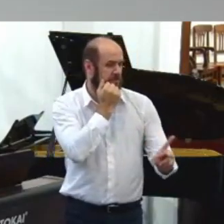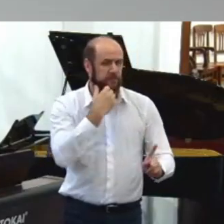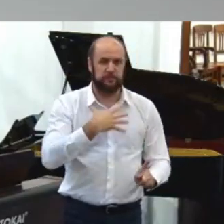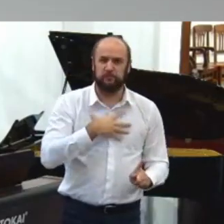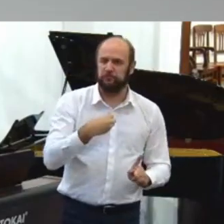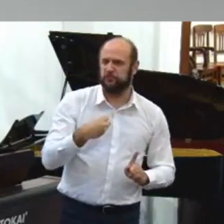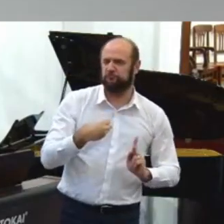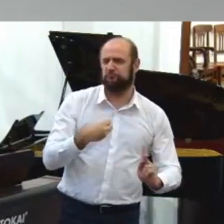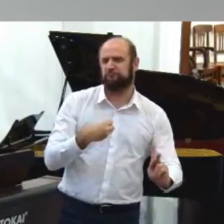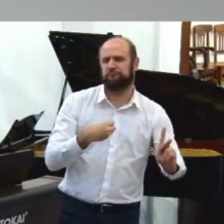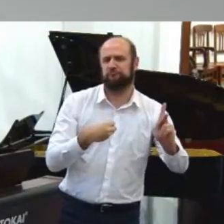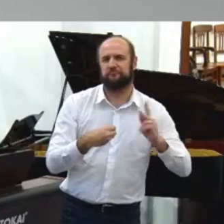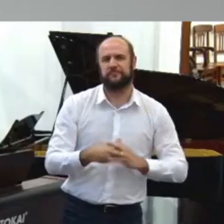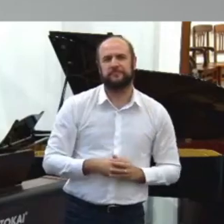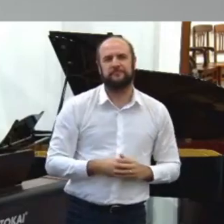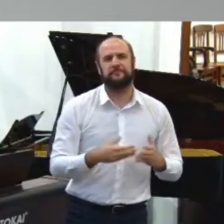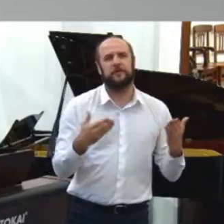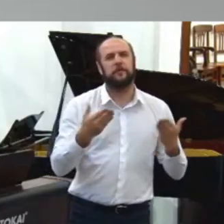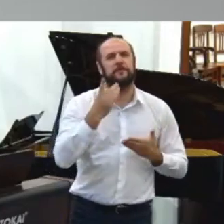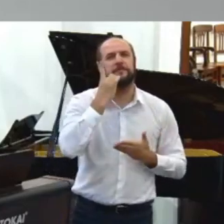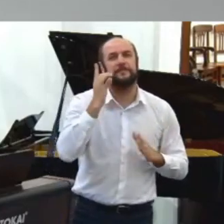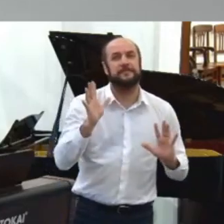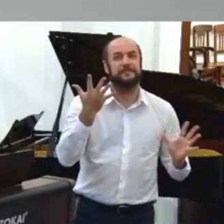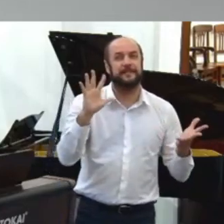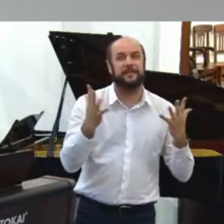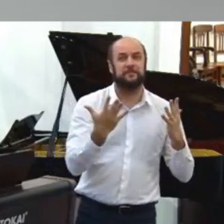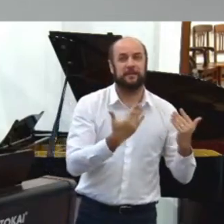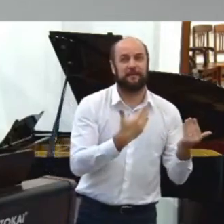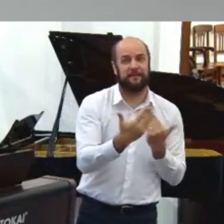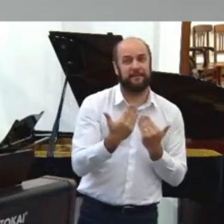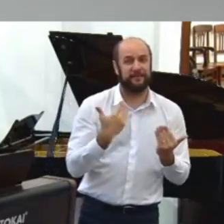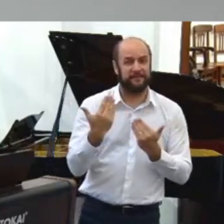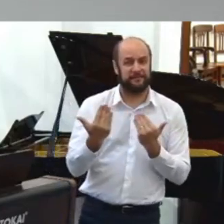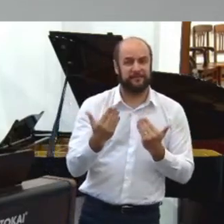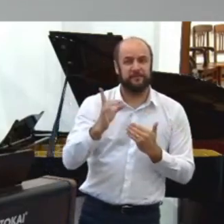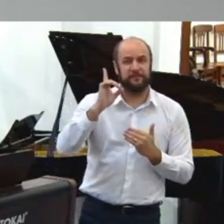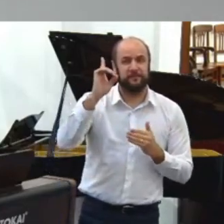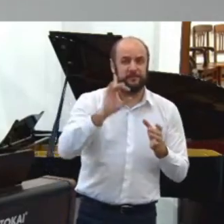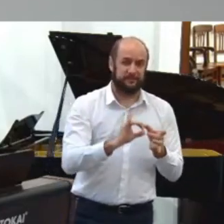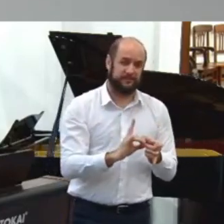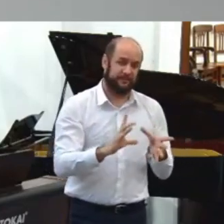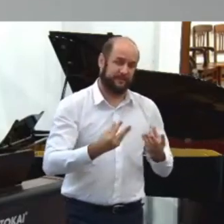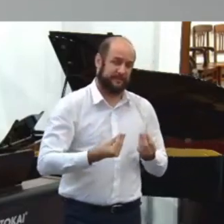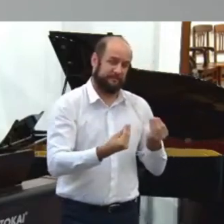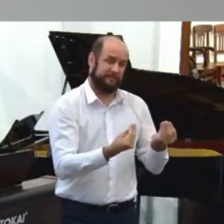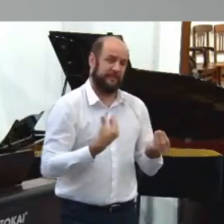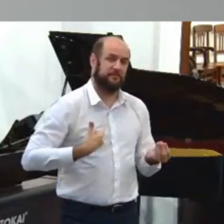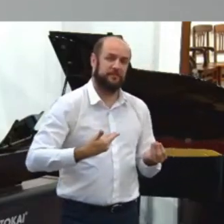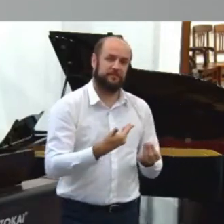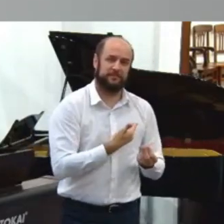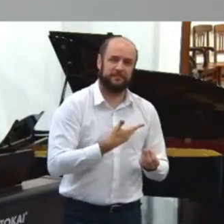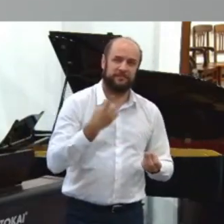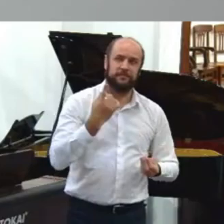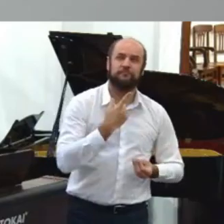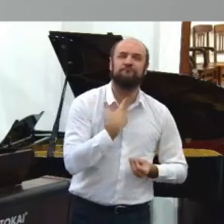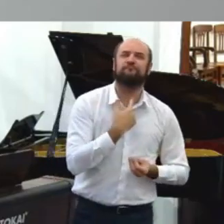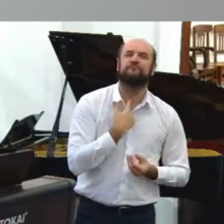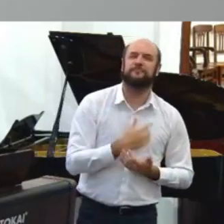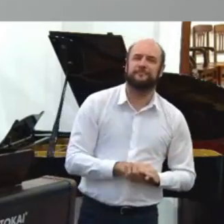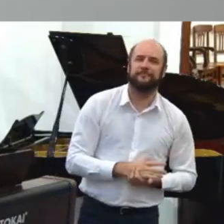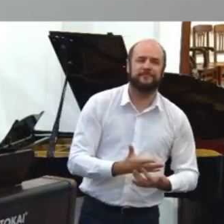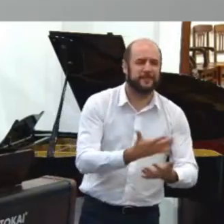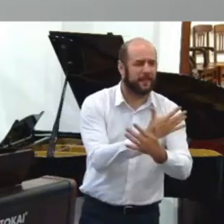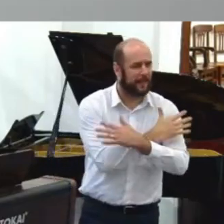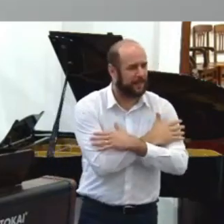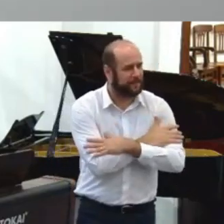filho ou filha. Por isso esse é um dia para celebrar a relação, o que Deus permite, o que Deus quer. Então, abraçando